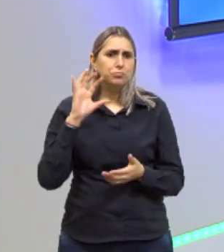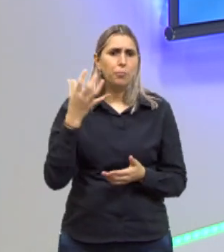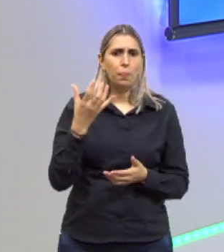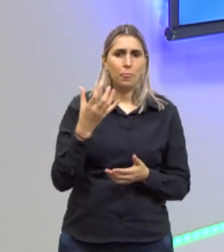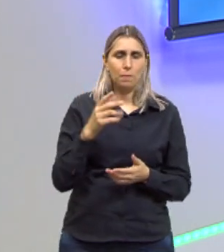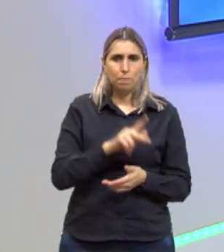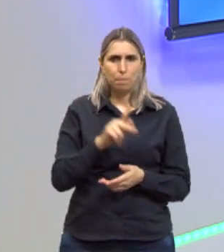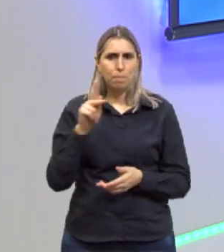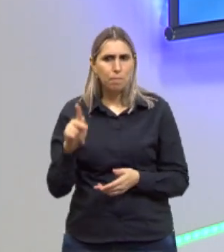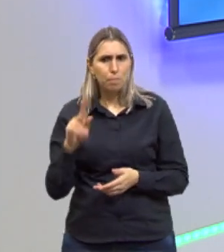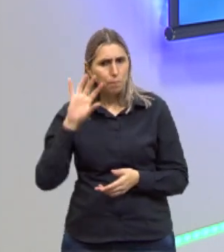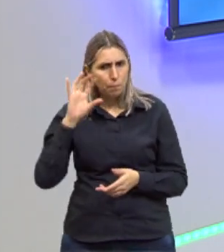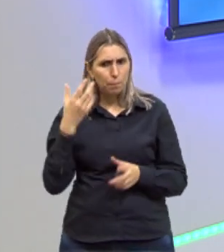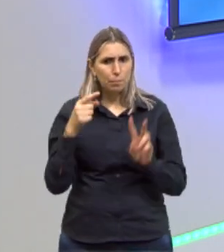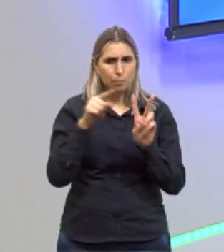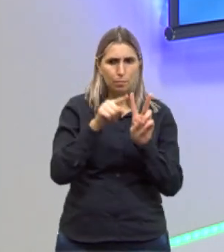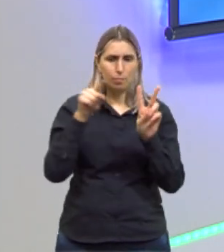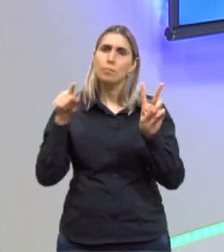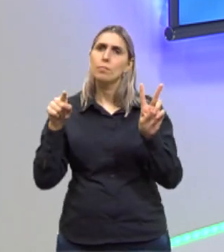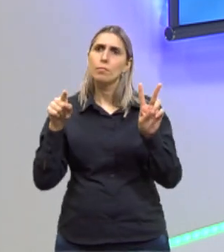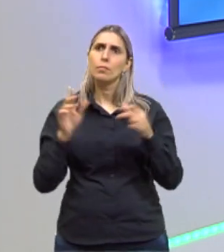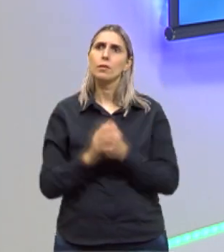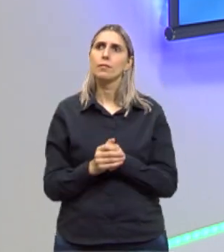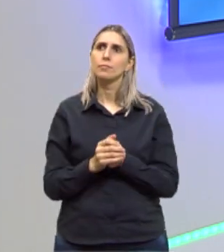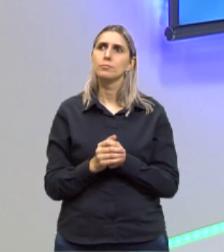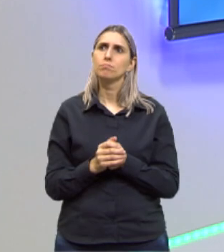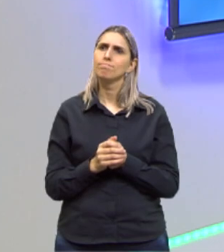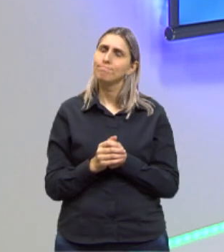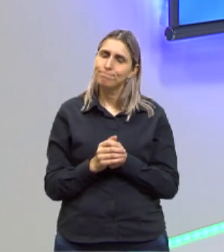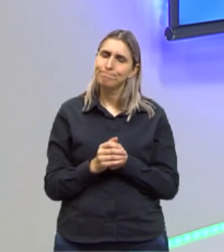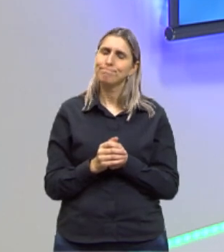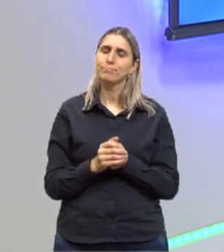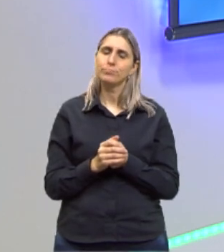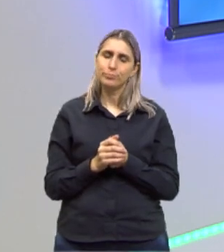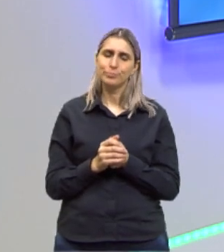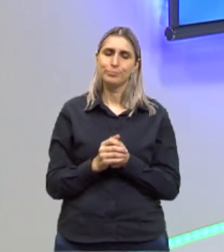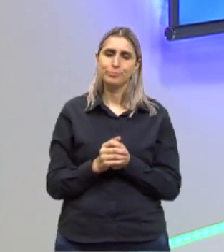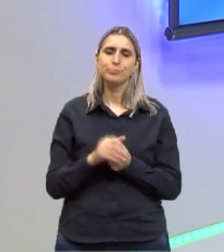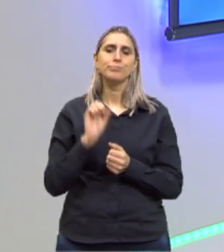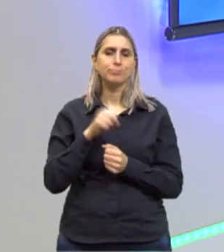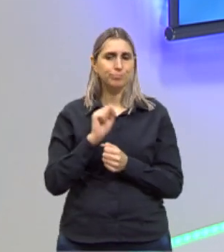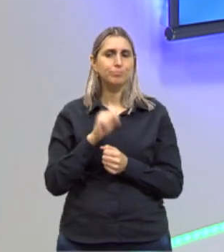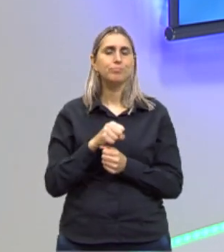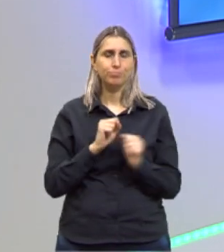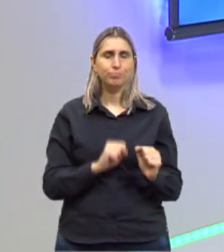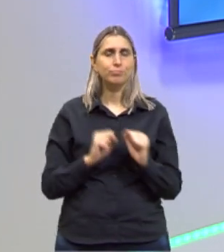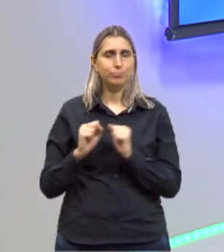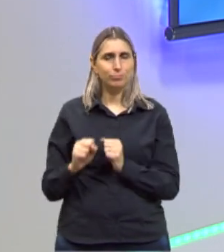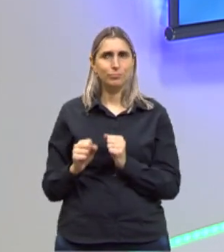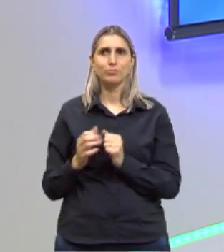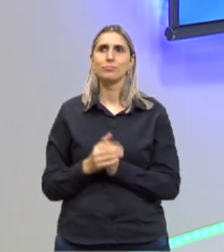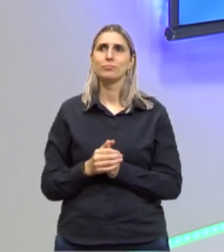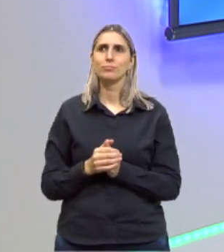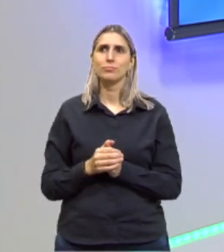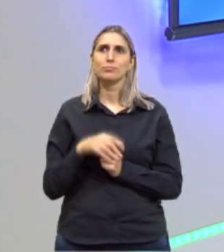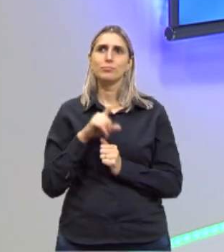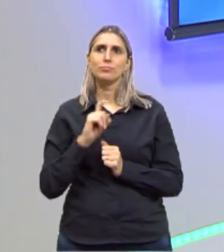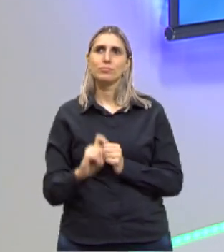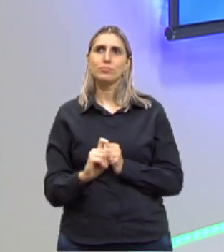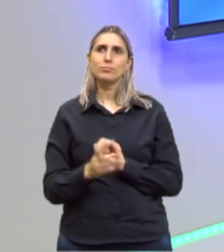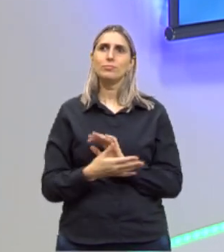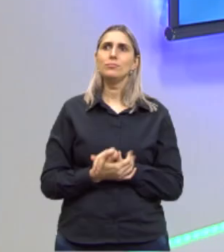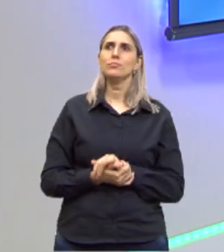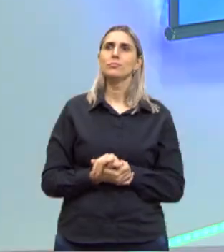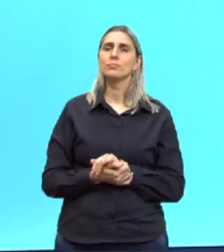vou resolver com Bhaskara? Eu vou te dizer, ó, pode ser, né? Pode ser. Vamos